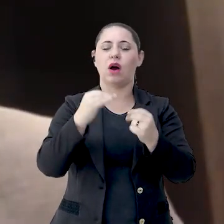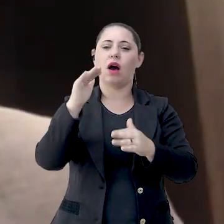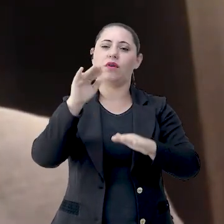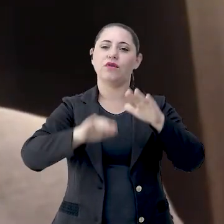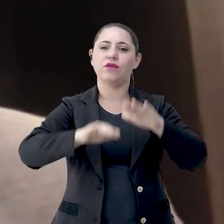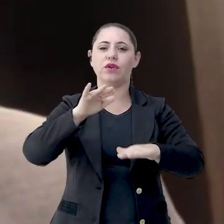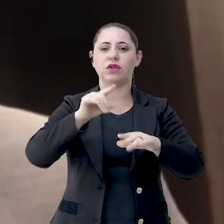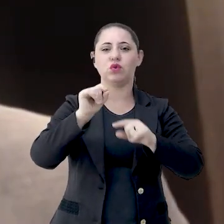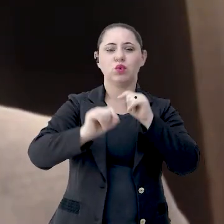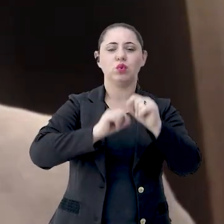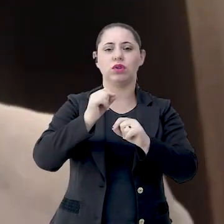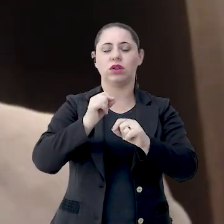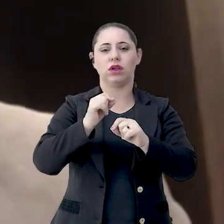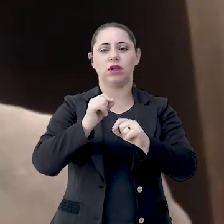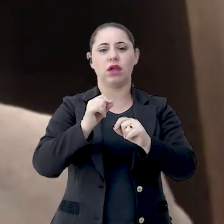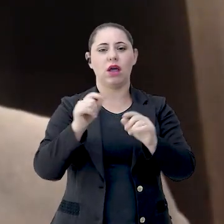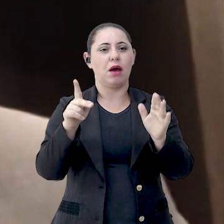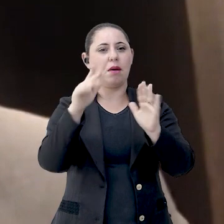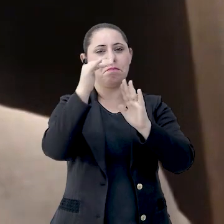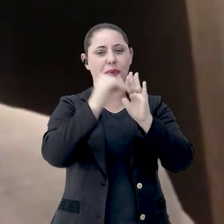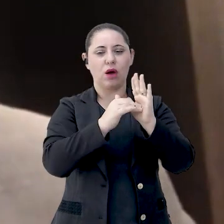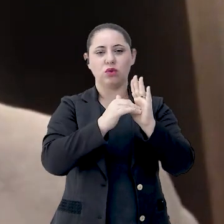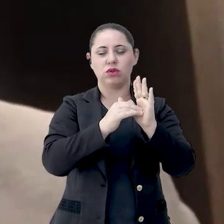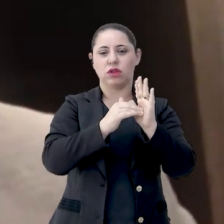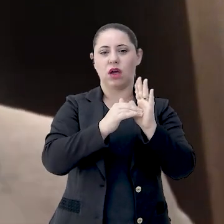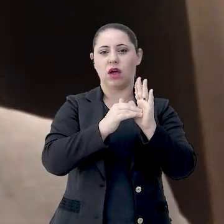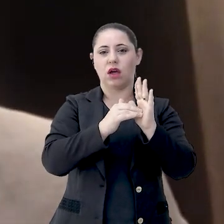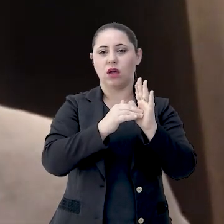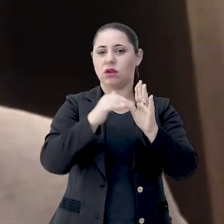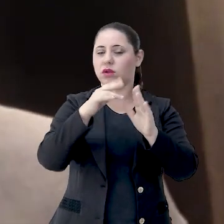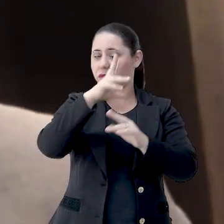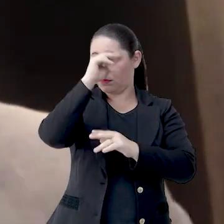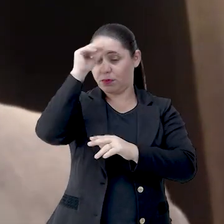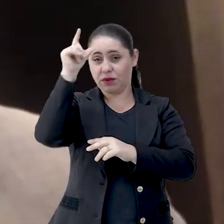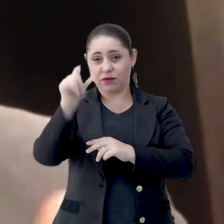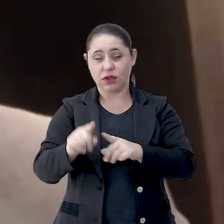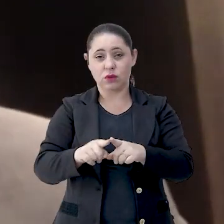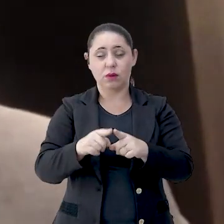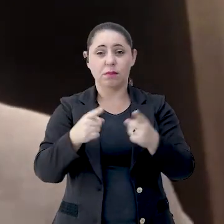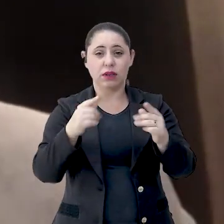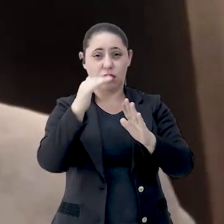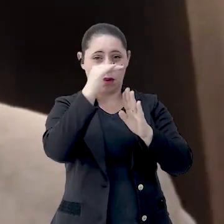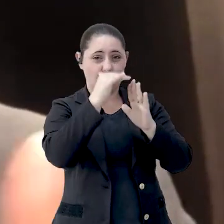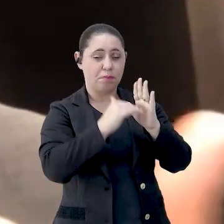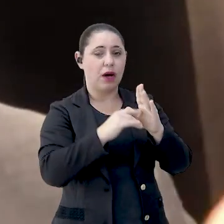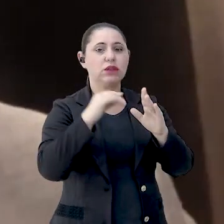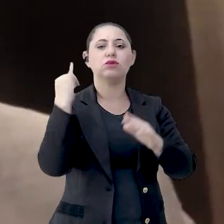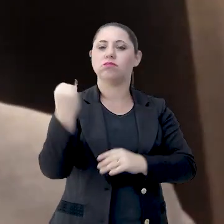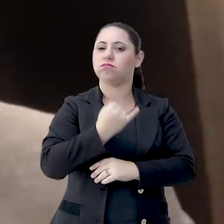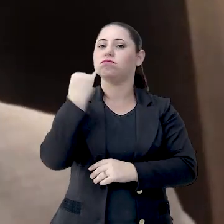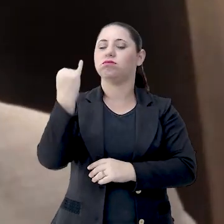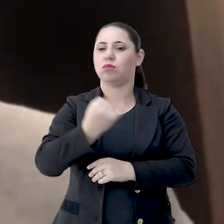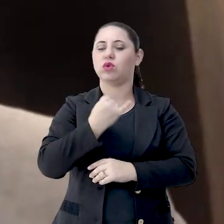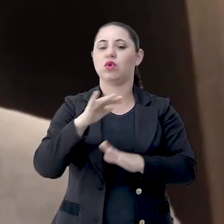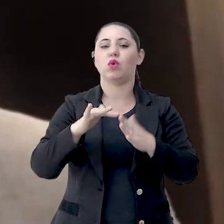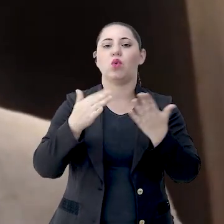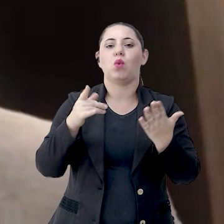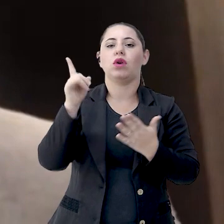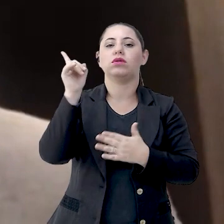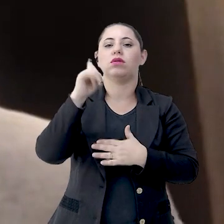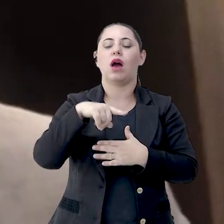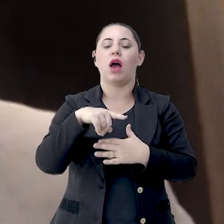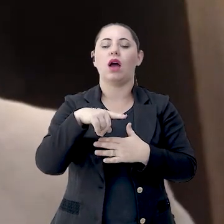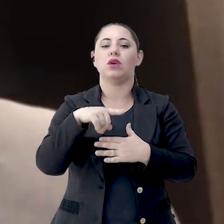seus mandatos, continuam a receber as correspondências, as diligências dos tribunais de contas, seja